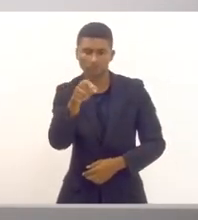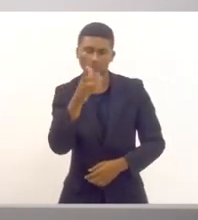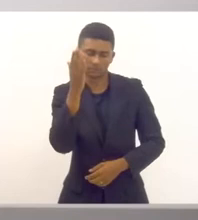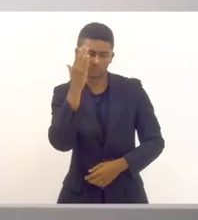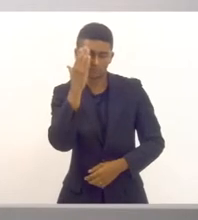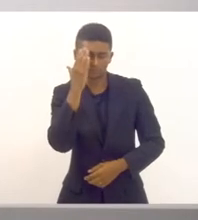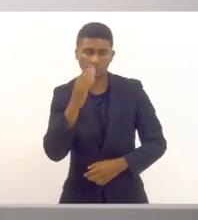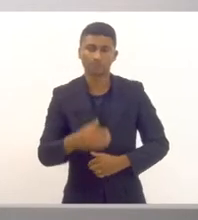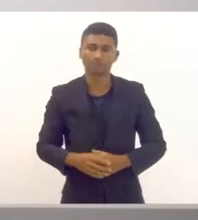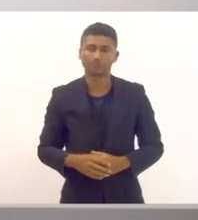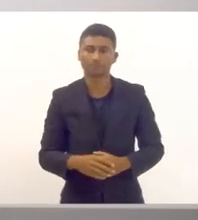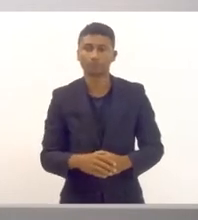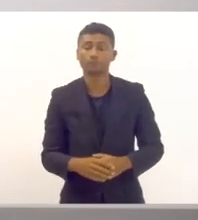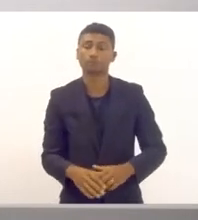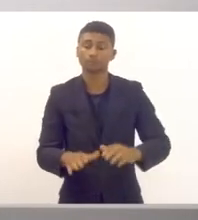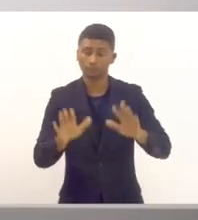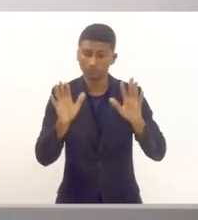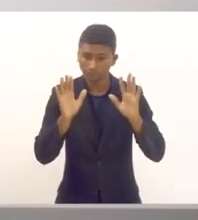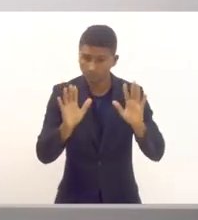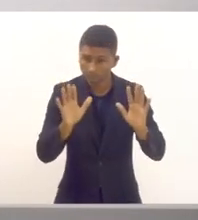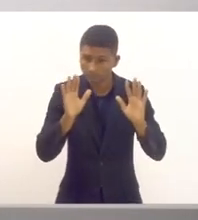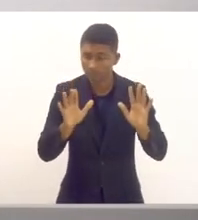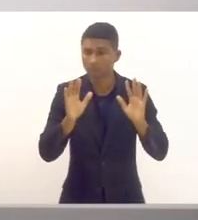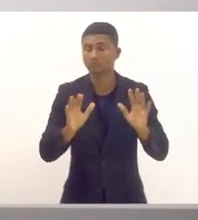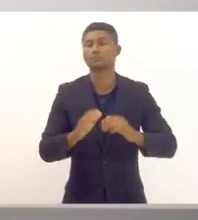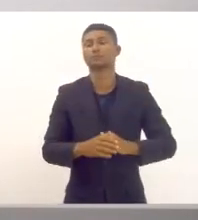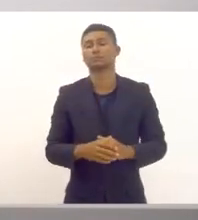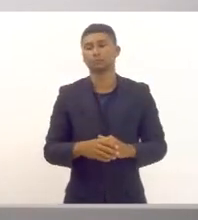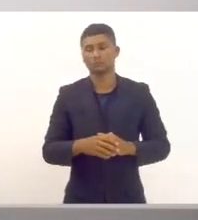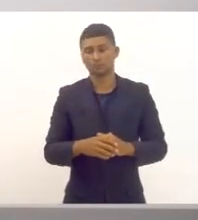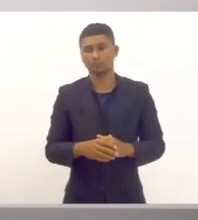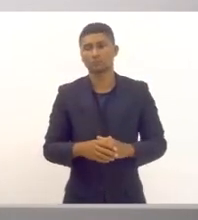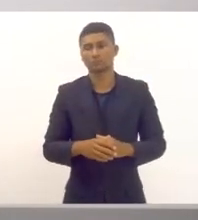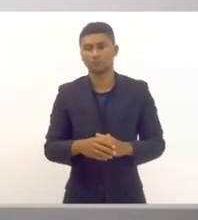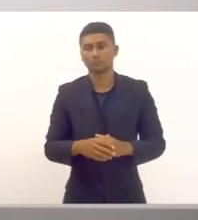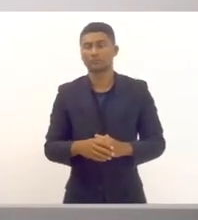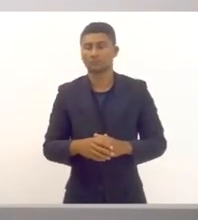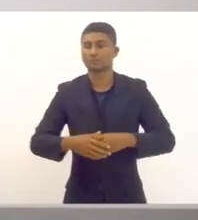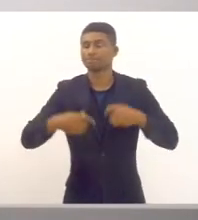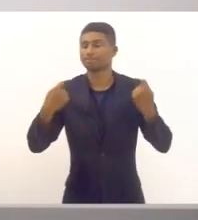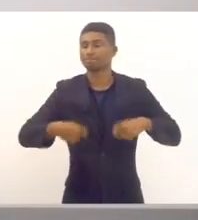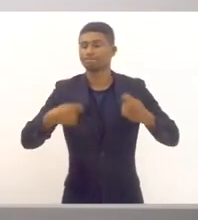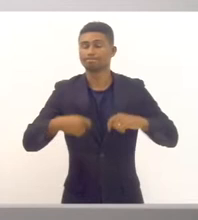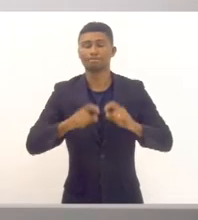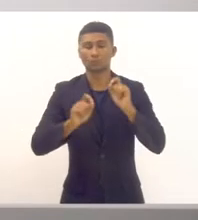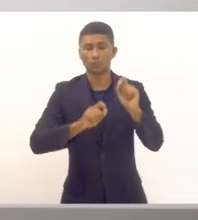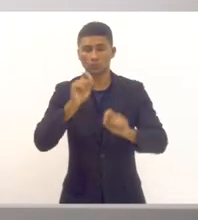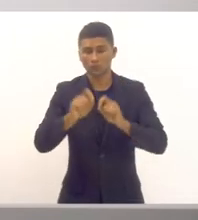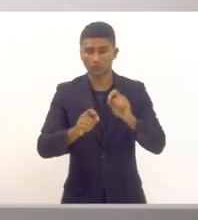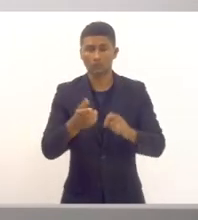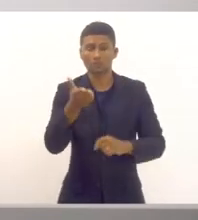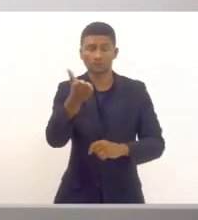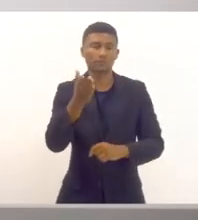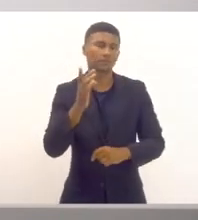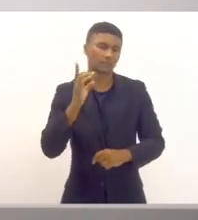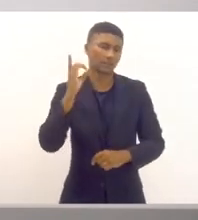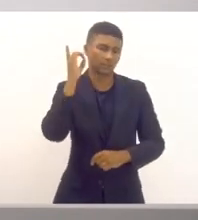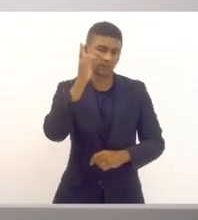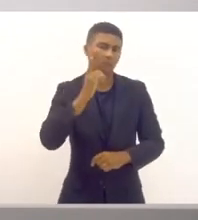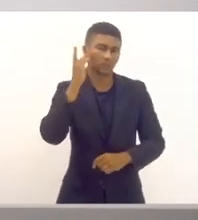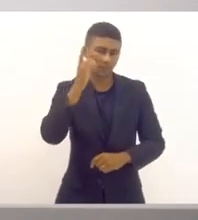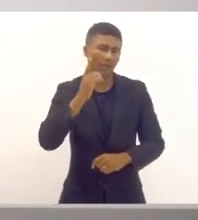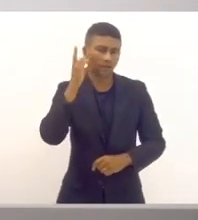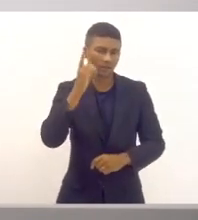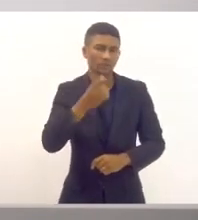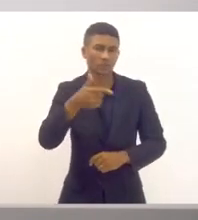que é uma batalha que depende da conscientização dos outros colegas seus, que são